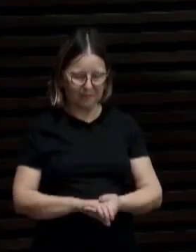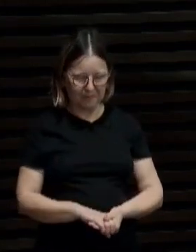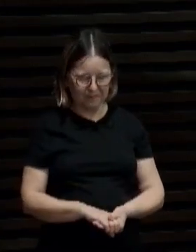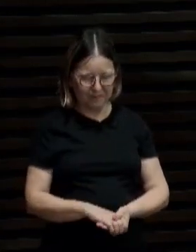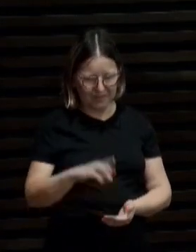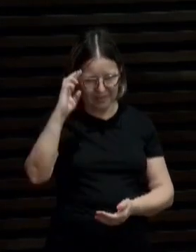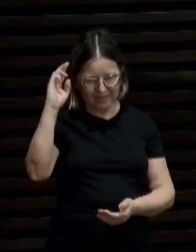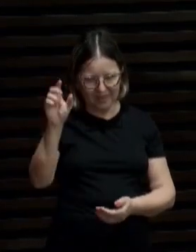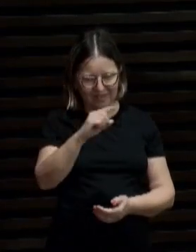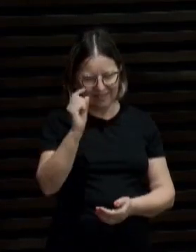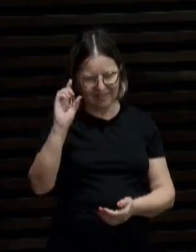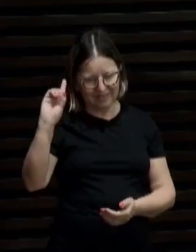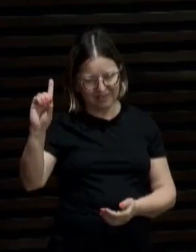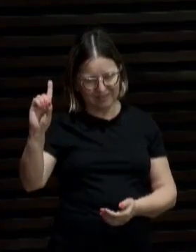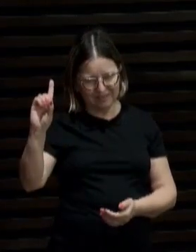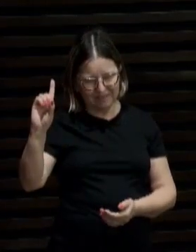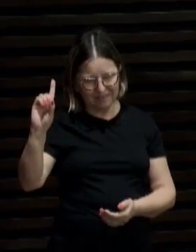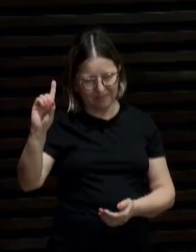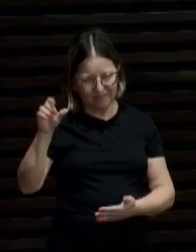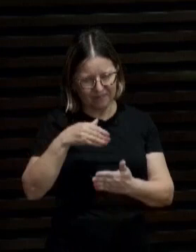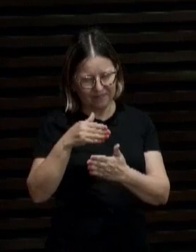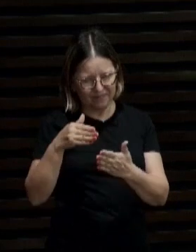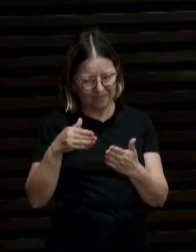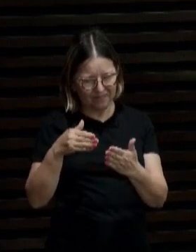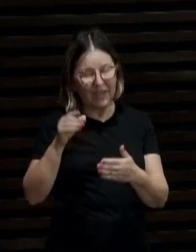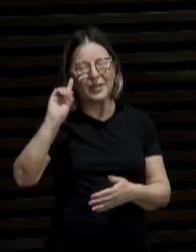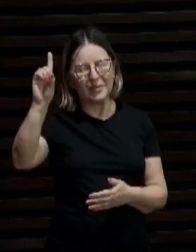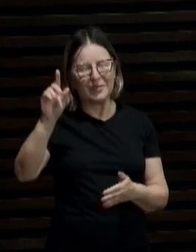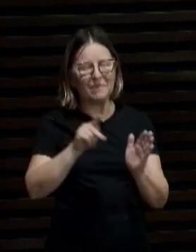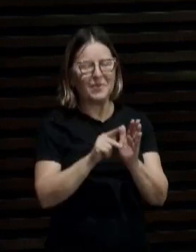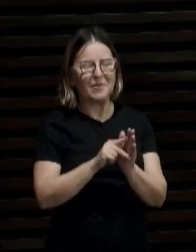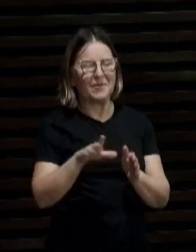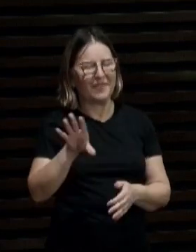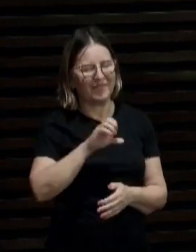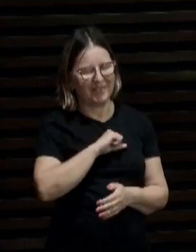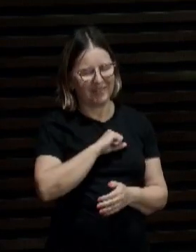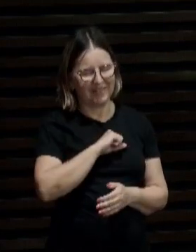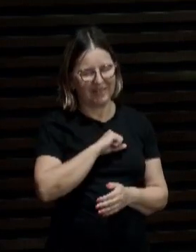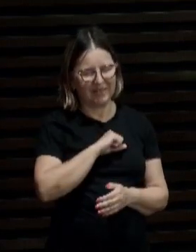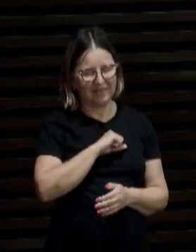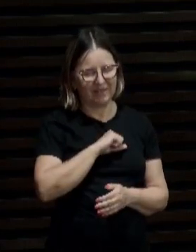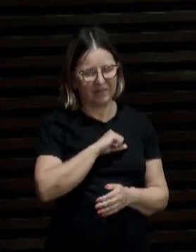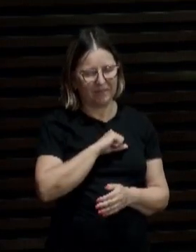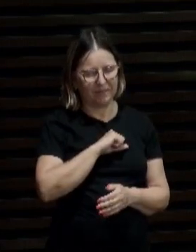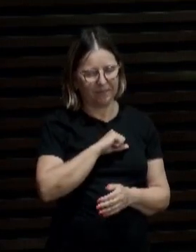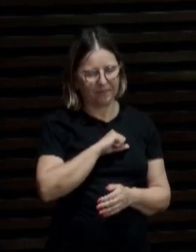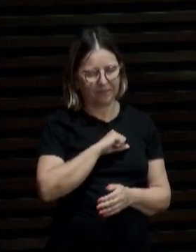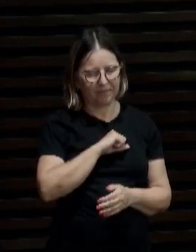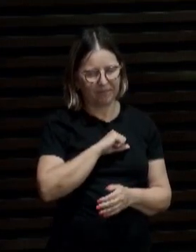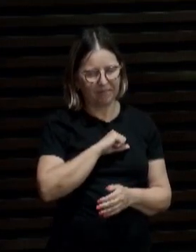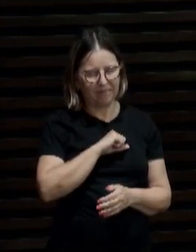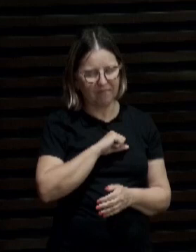Senhor nosso Deus, Tu que és o próprio amor, Tu